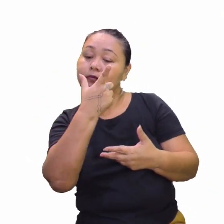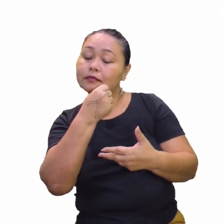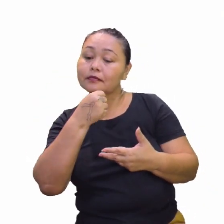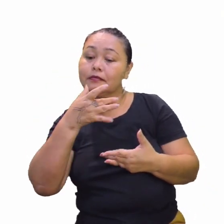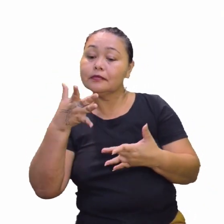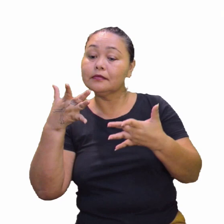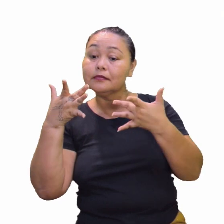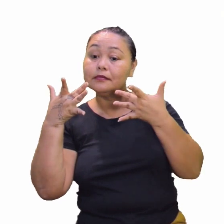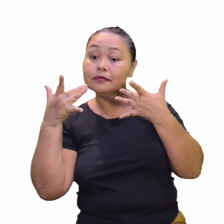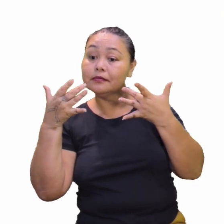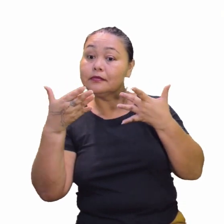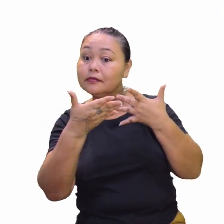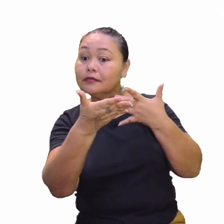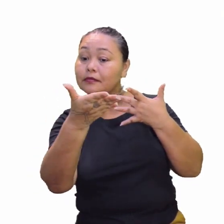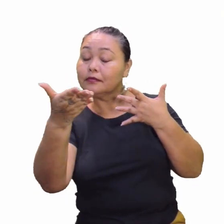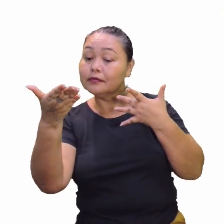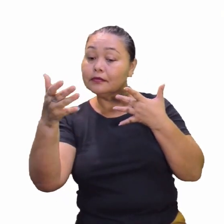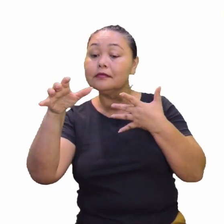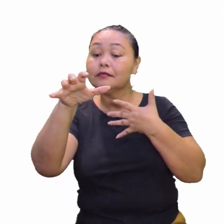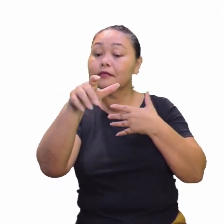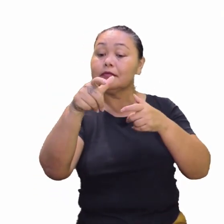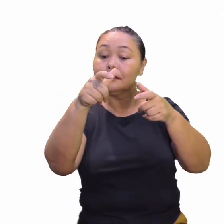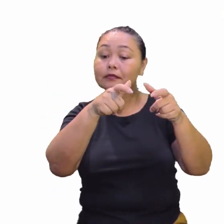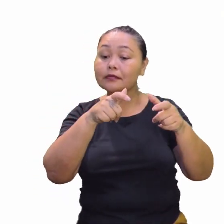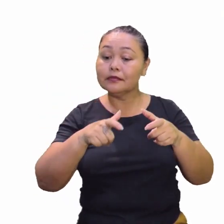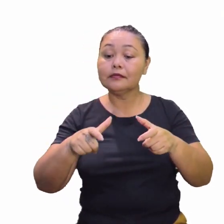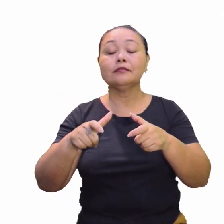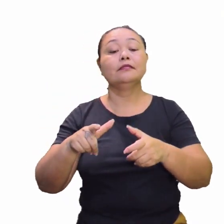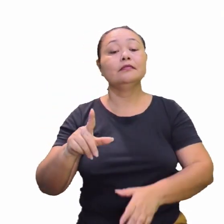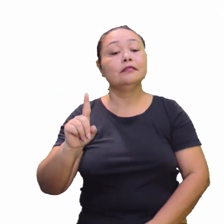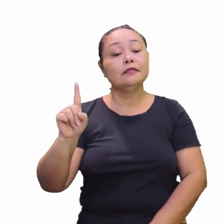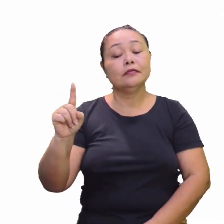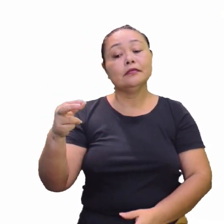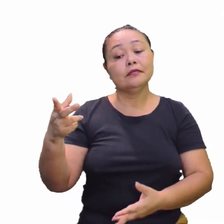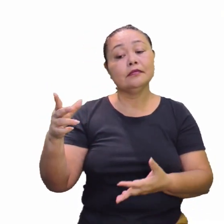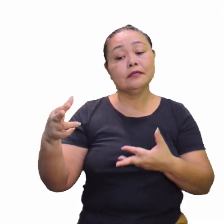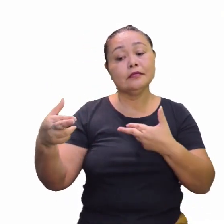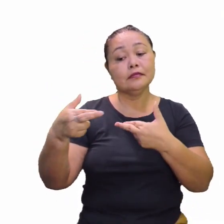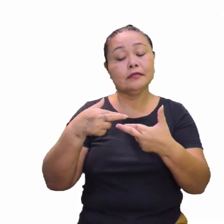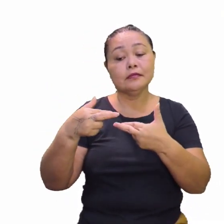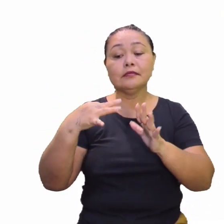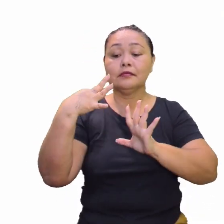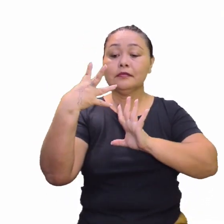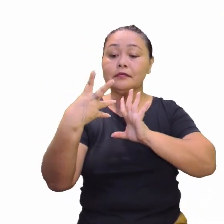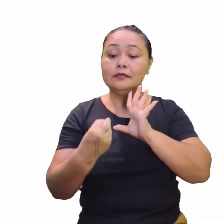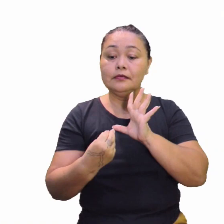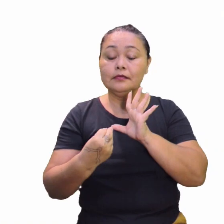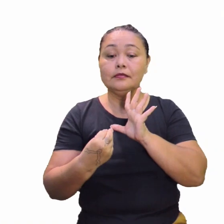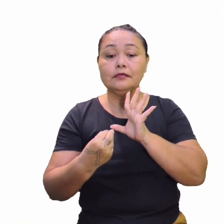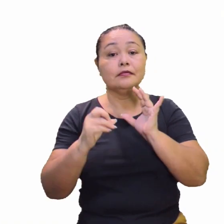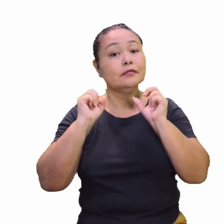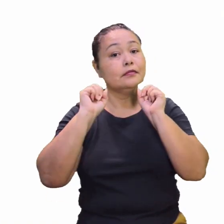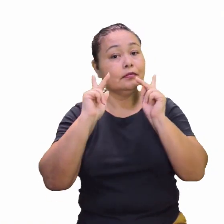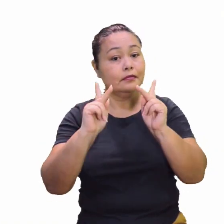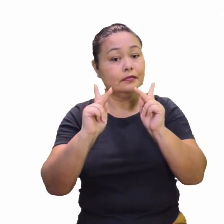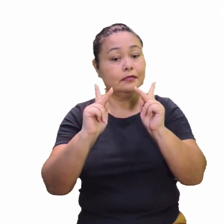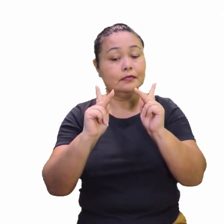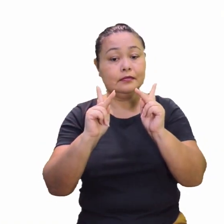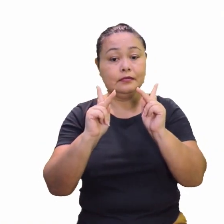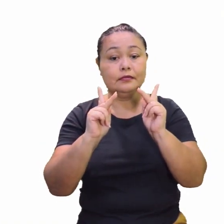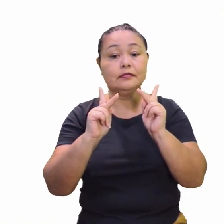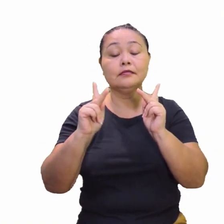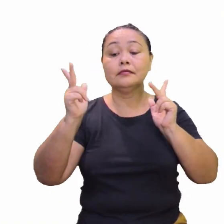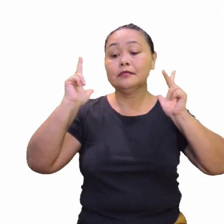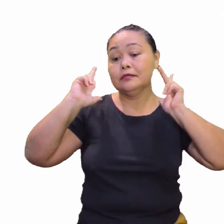uma região. Muito Não é bem. isso? Exatamente. Isso aqui, então, está muito ligado com a Amazônia, ok? De